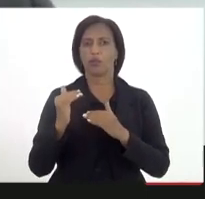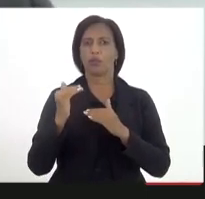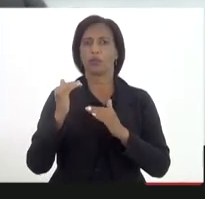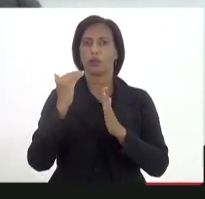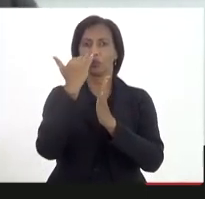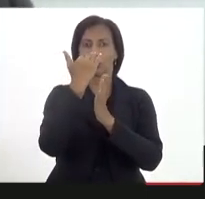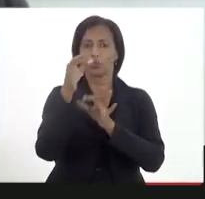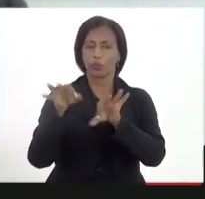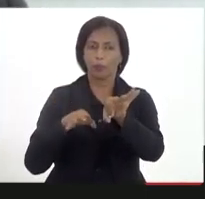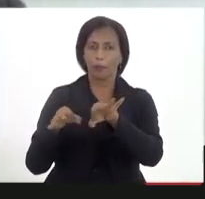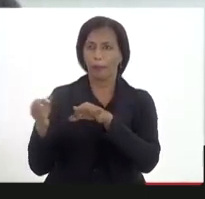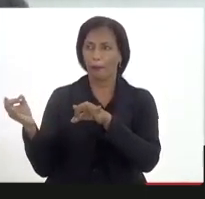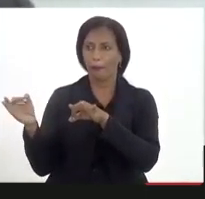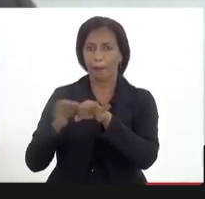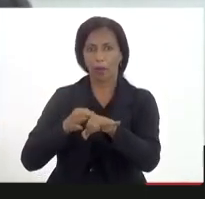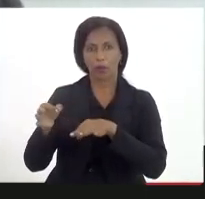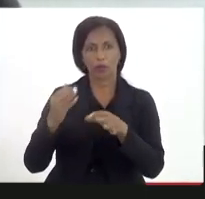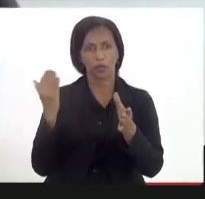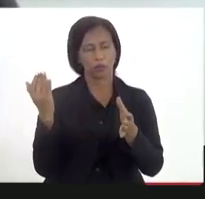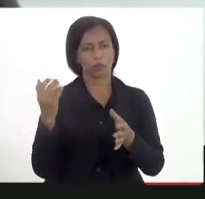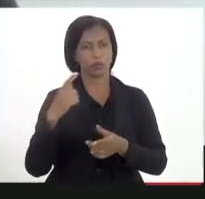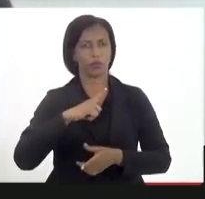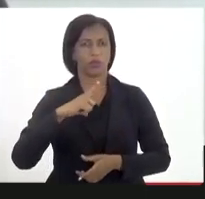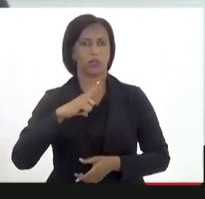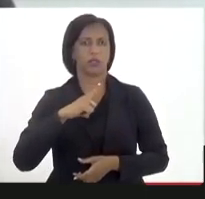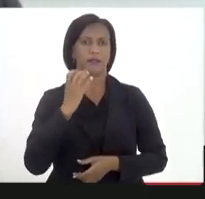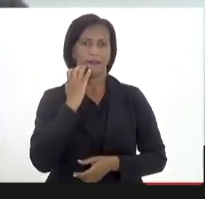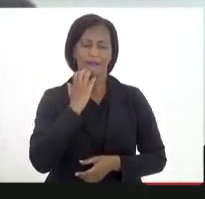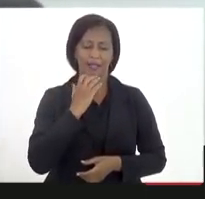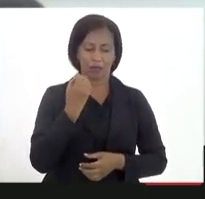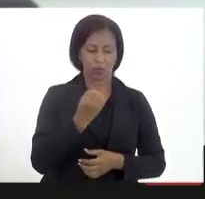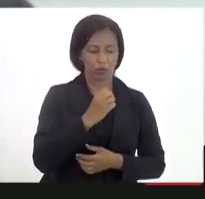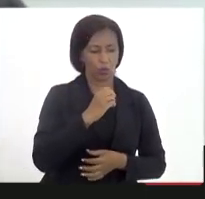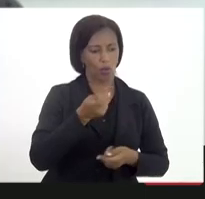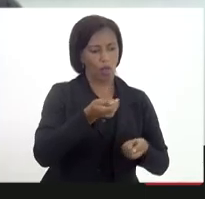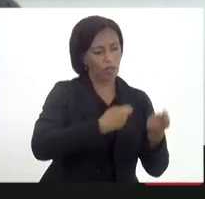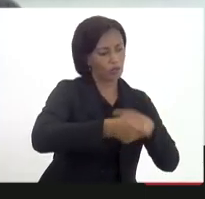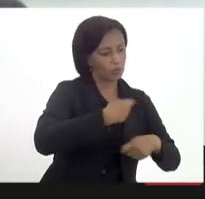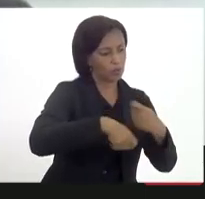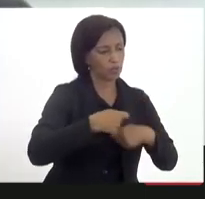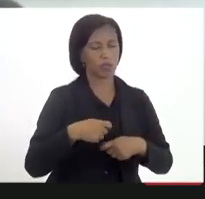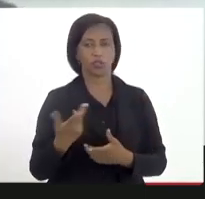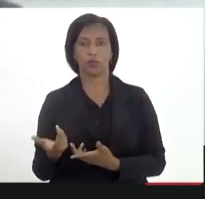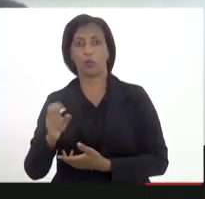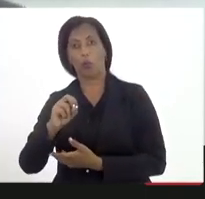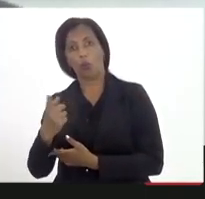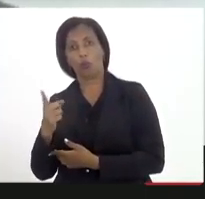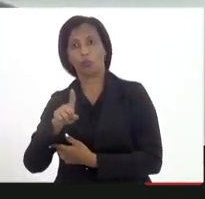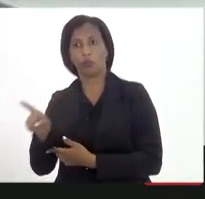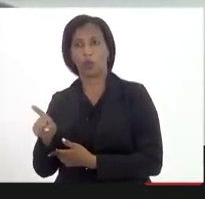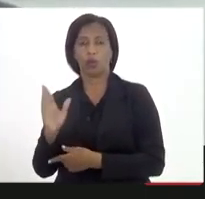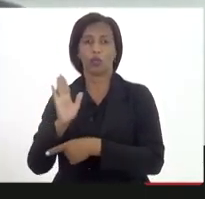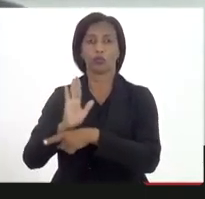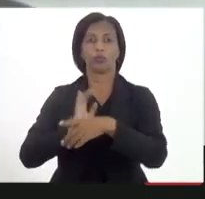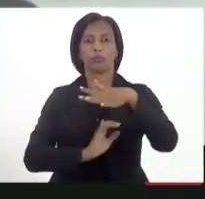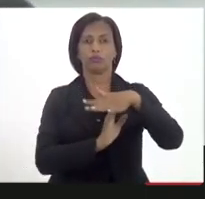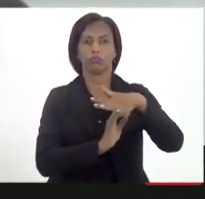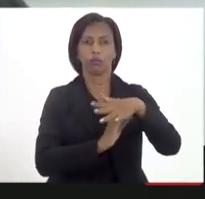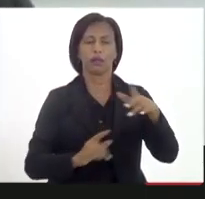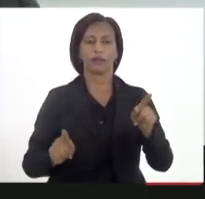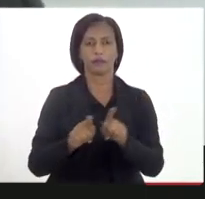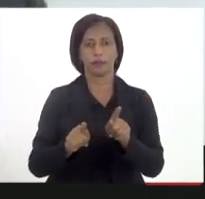processos de todo o iter processual seja no âmbito judicial ou administrativo Que comida ali com as punições e